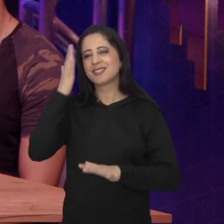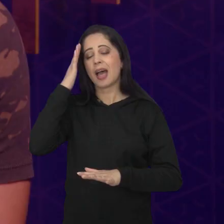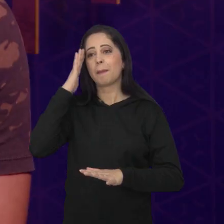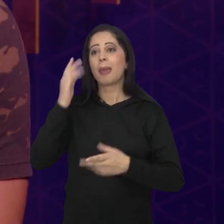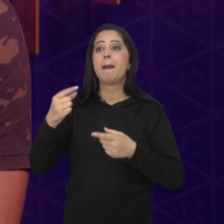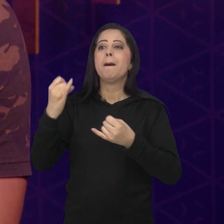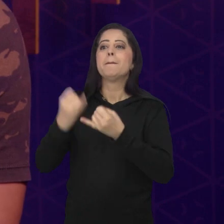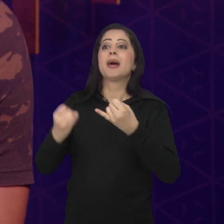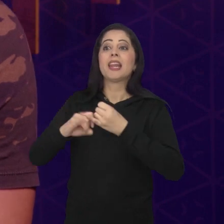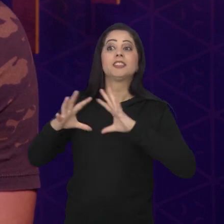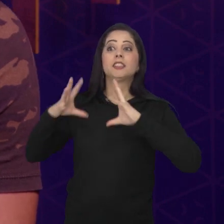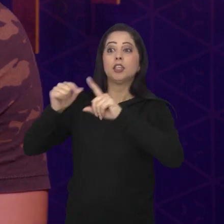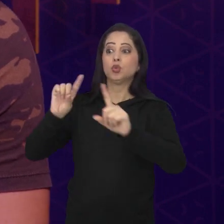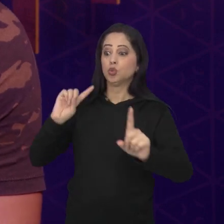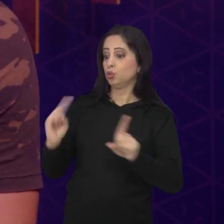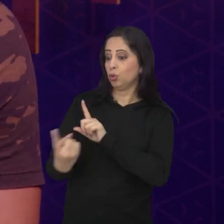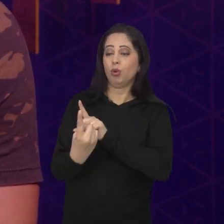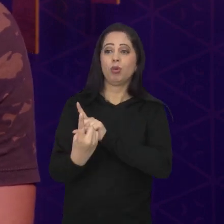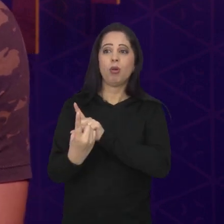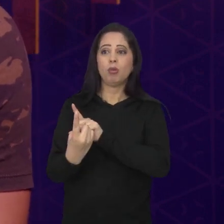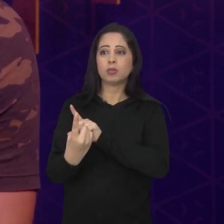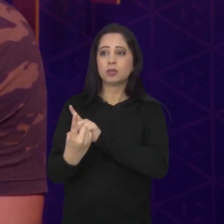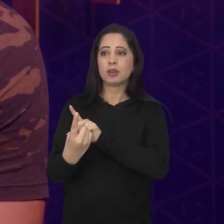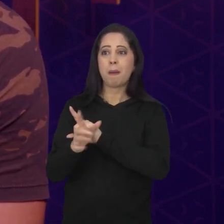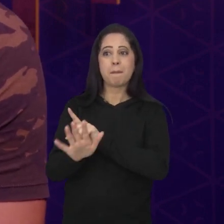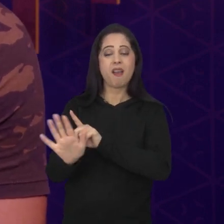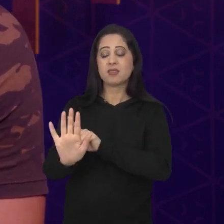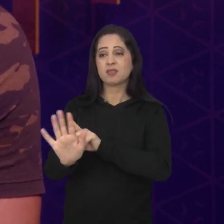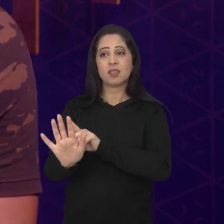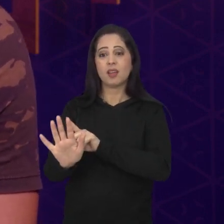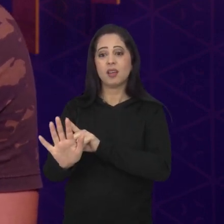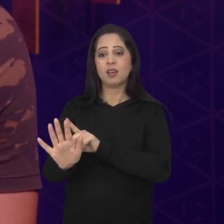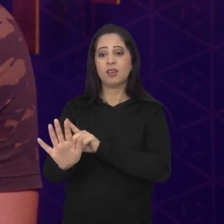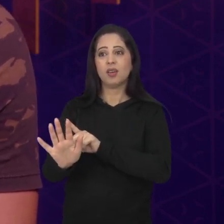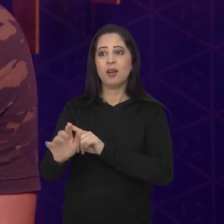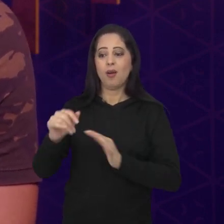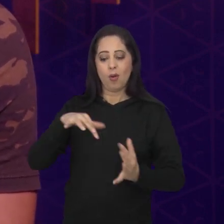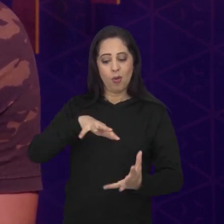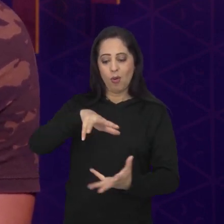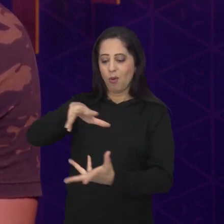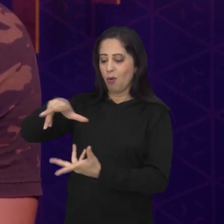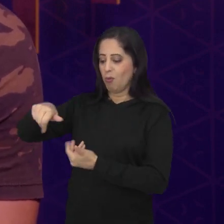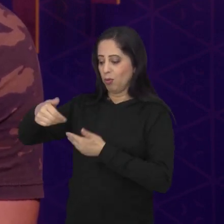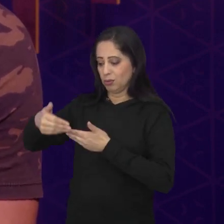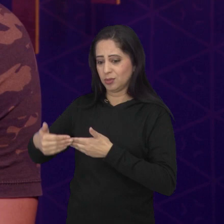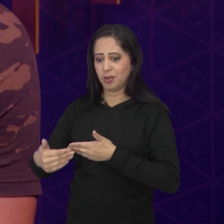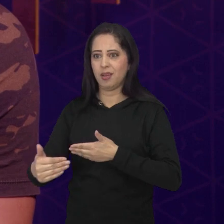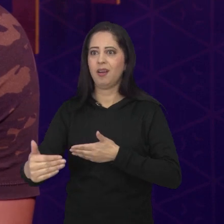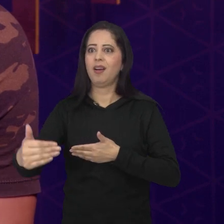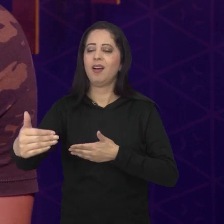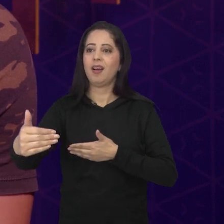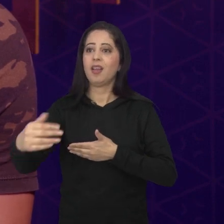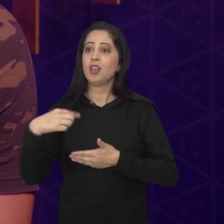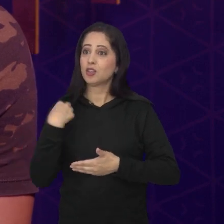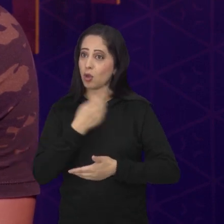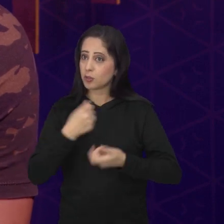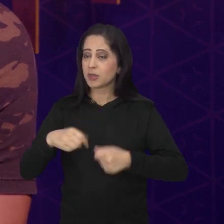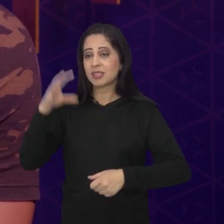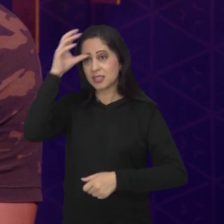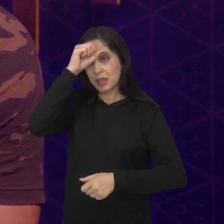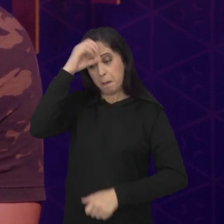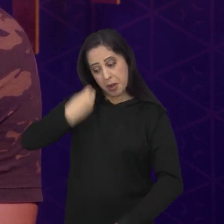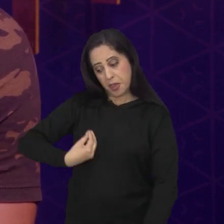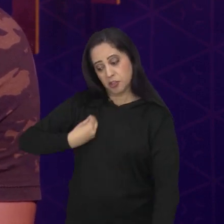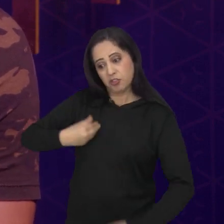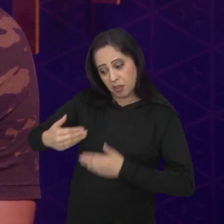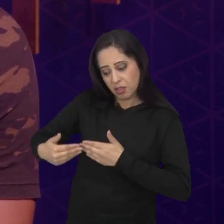agora. Parece que tá tudo contra você. E na verdade não, né? É só o mundo acontecendo e a gente precisa aprender a viver